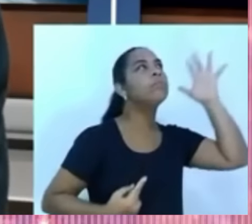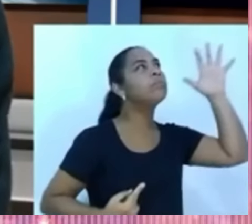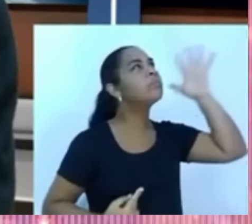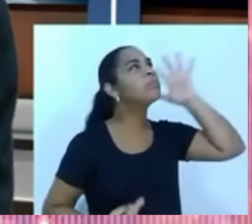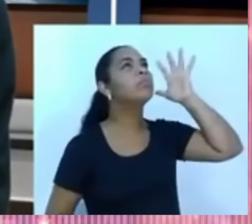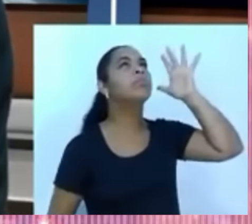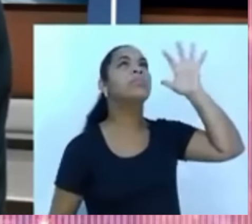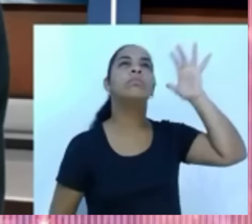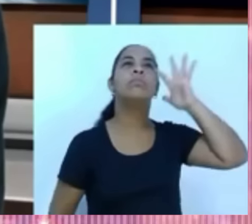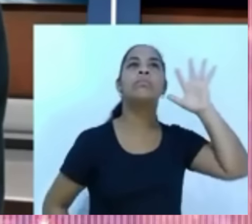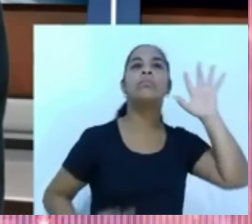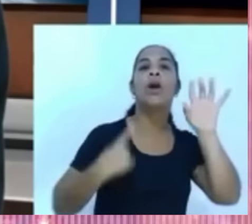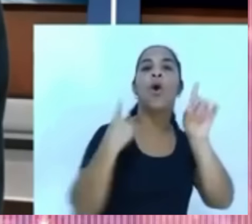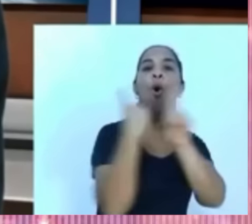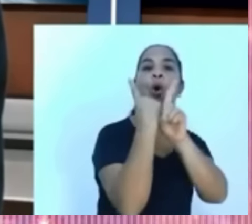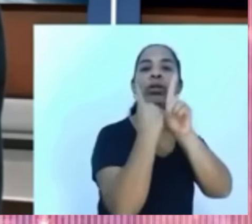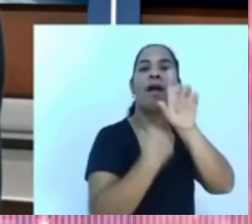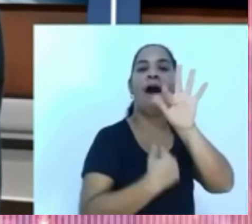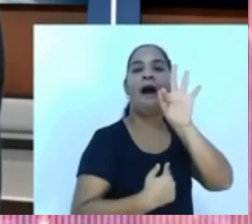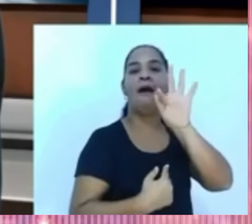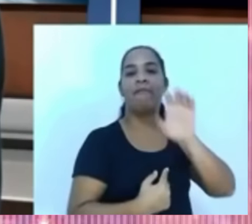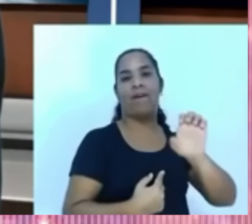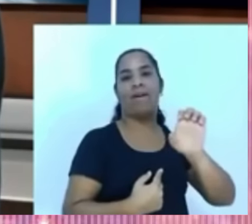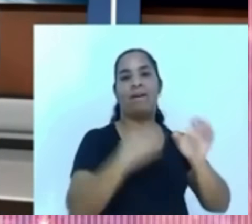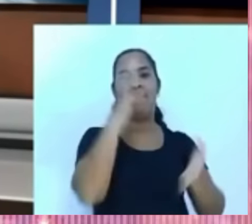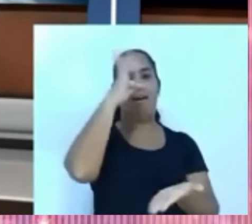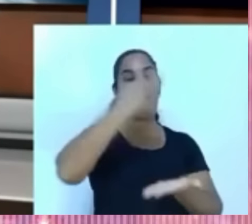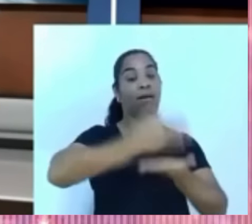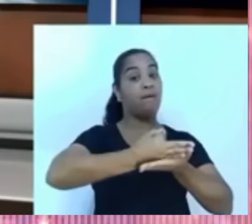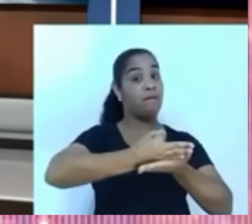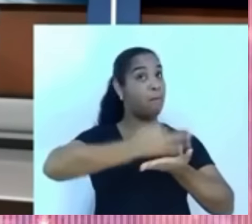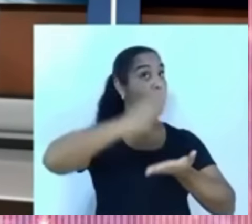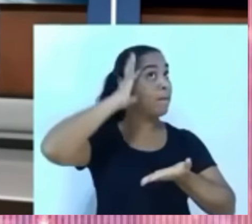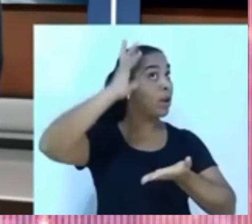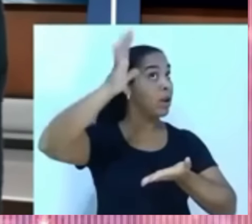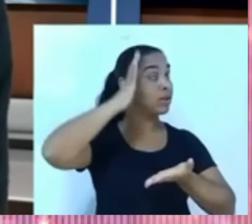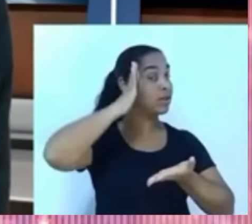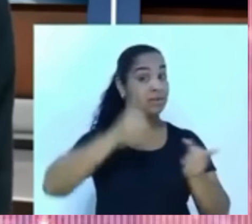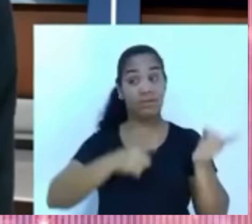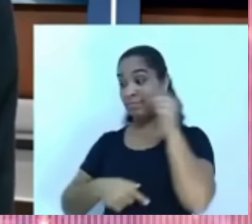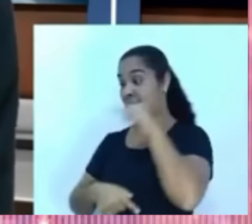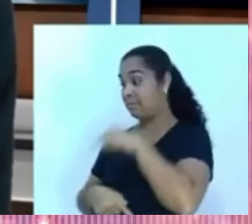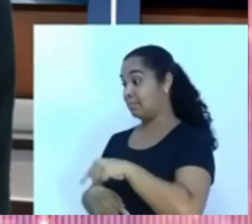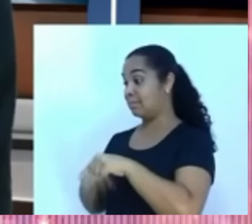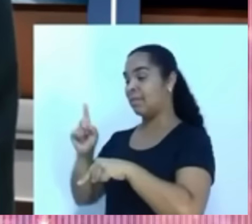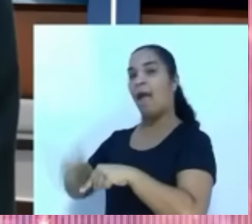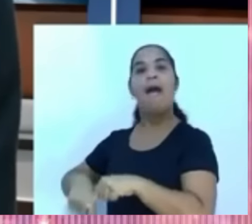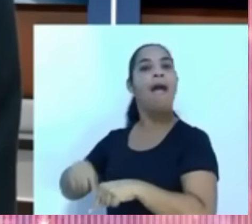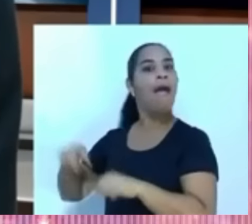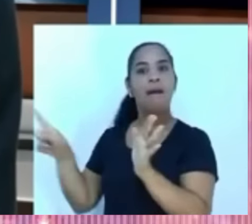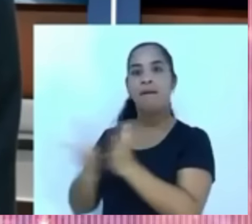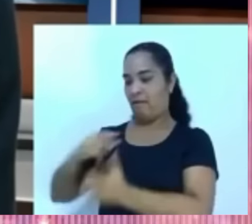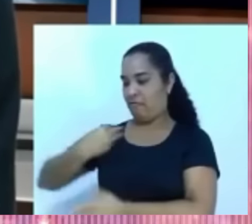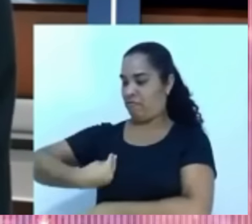encontrar a fé raciocinada o outro primeiro é a fé